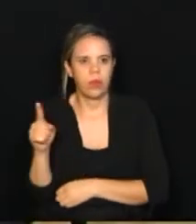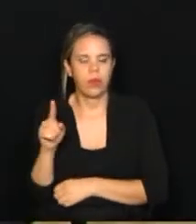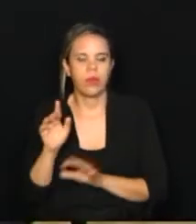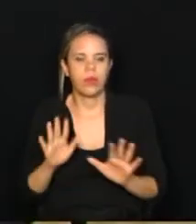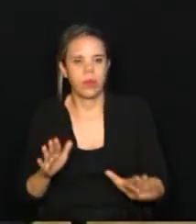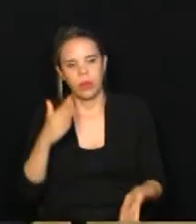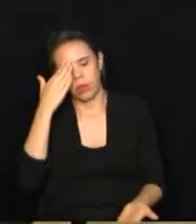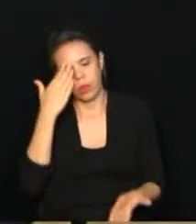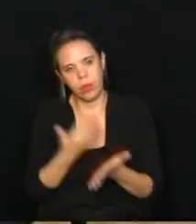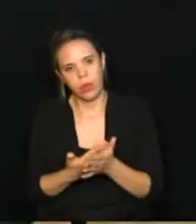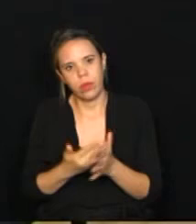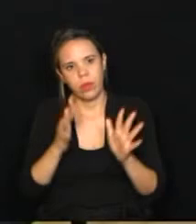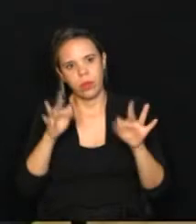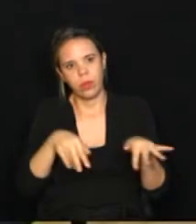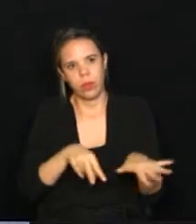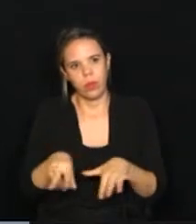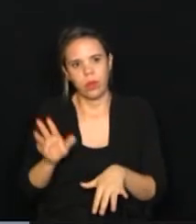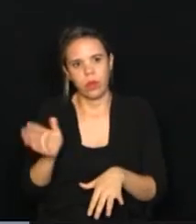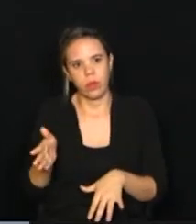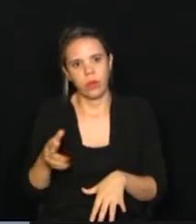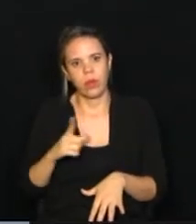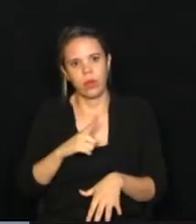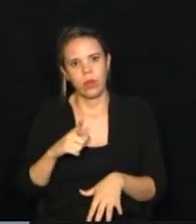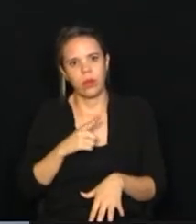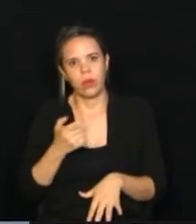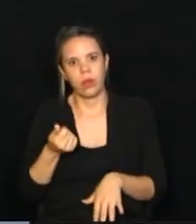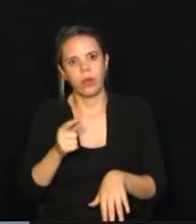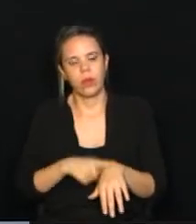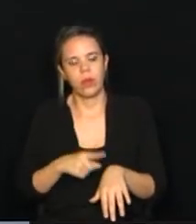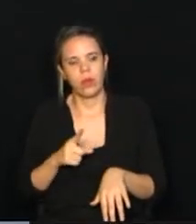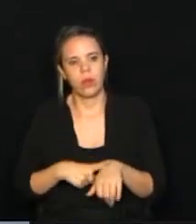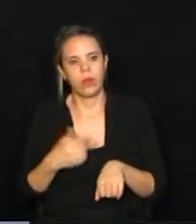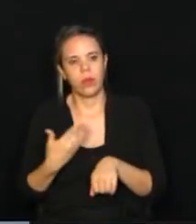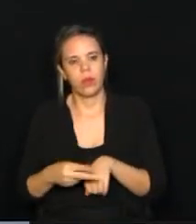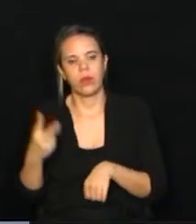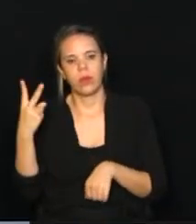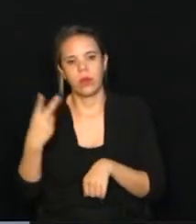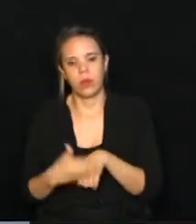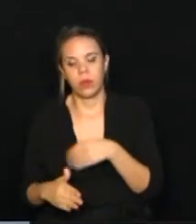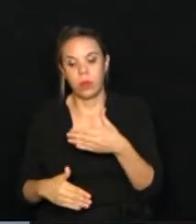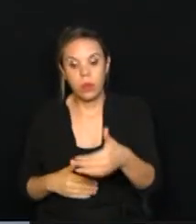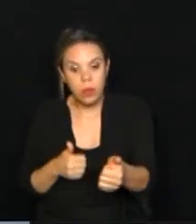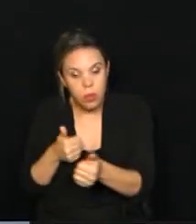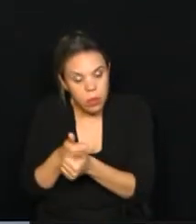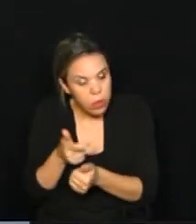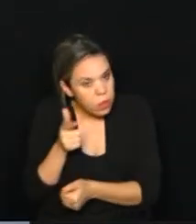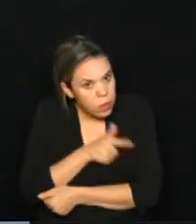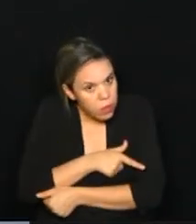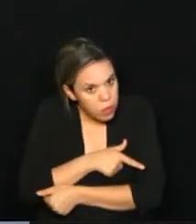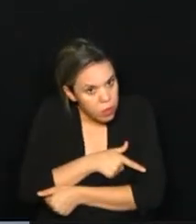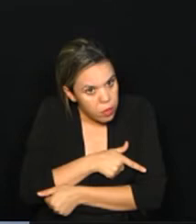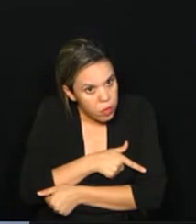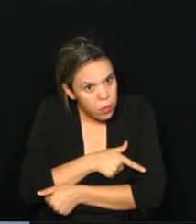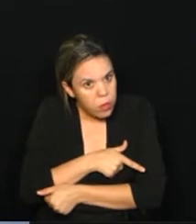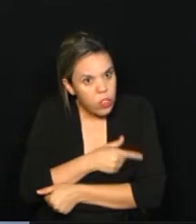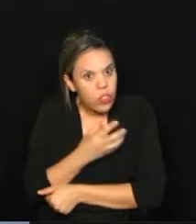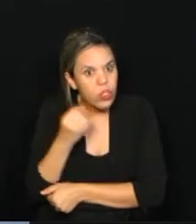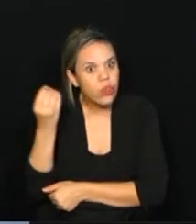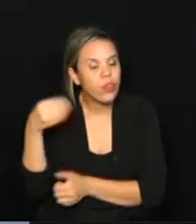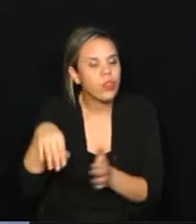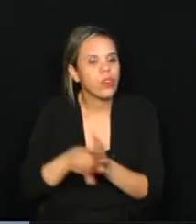eu acredito que seja no final de semana já. Então a gente tem pouco tempo de treino, 2 treinos aí para conseguir já viajar e jogar